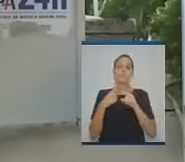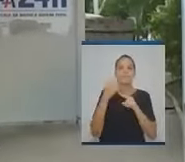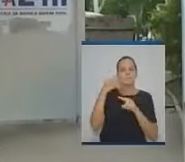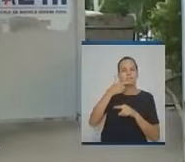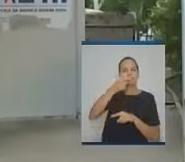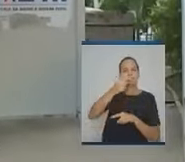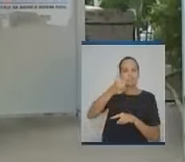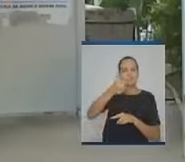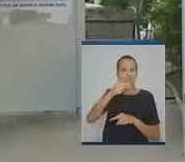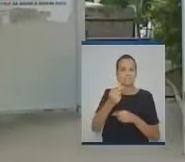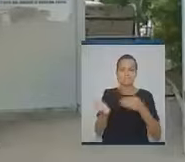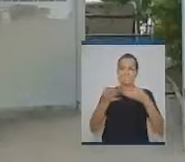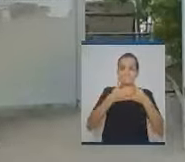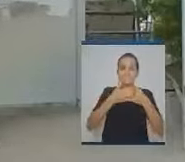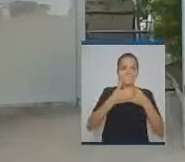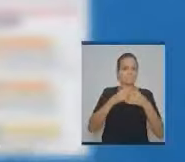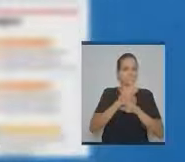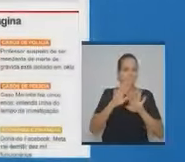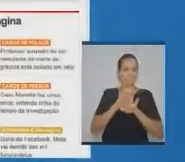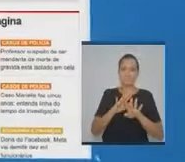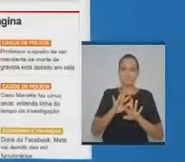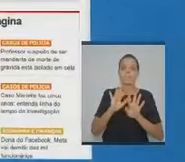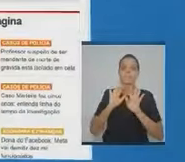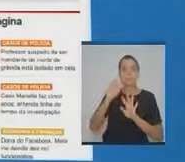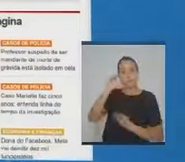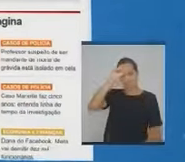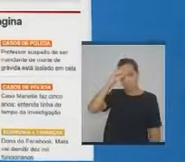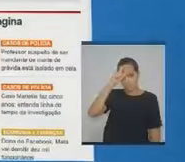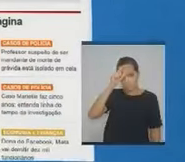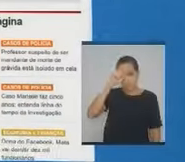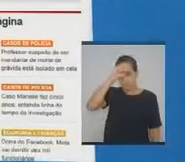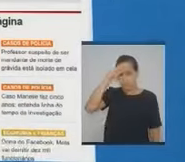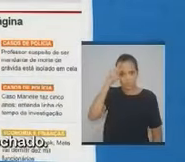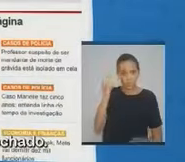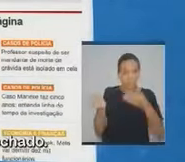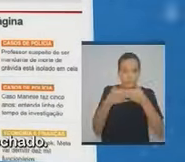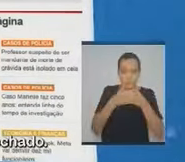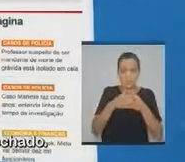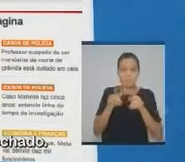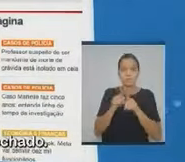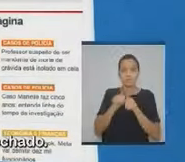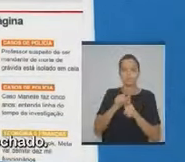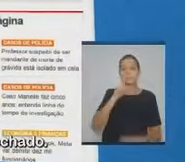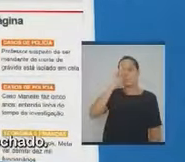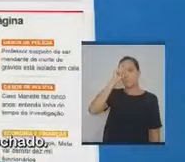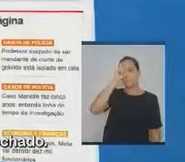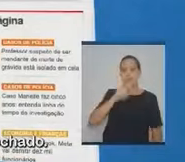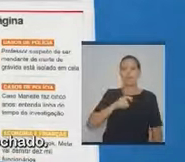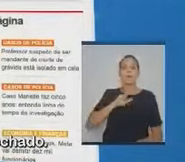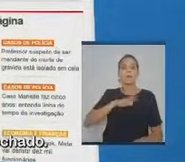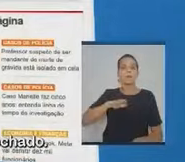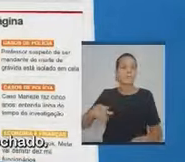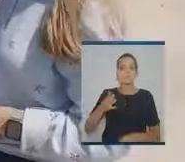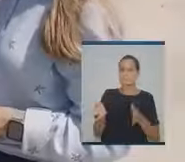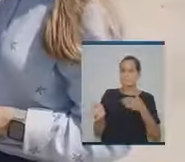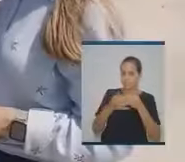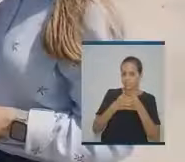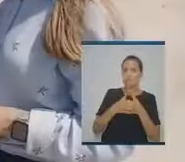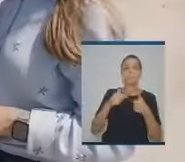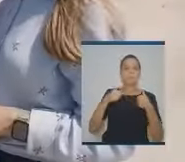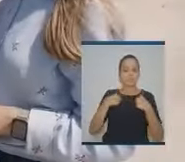Em 2017, ela estava fechada. O hospital municipal estava fechado. O hospital infantil da Areia Branca estava fechado.